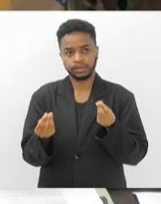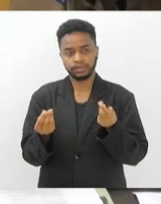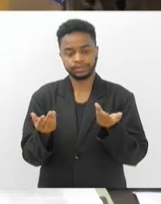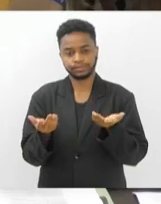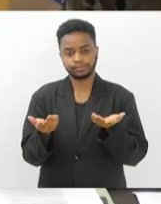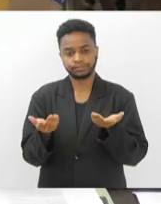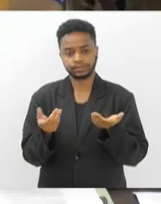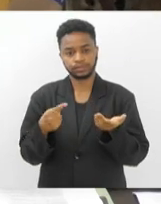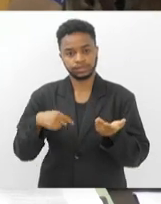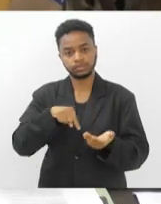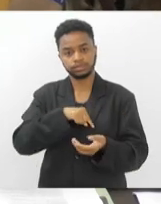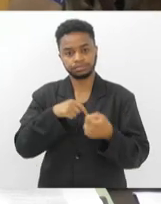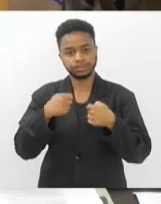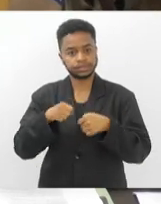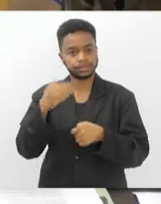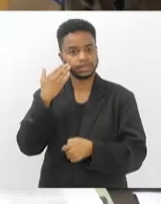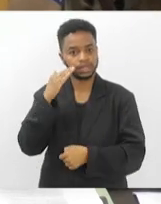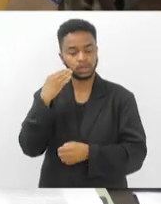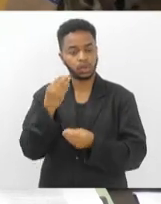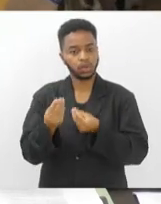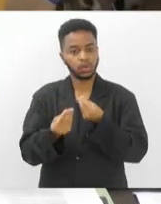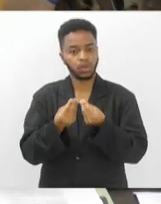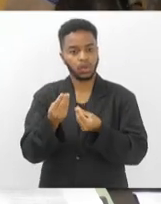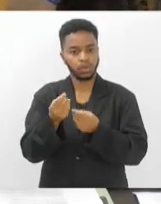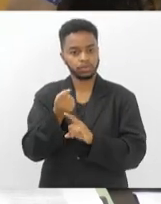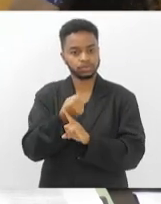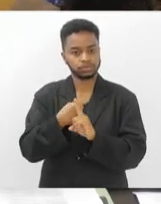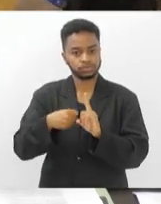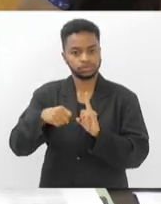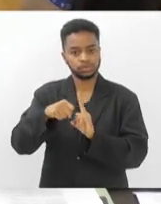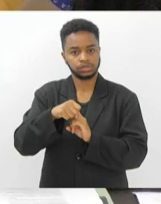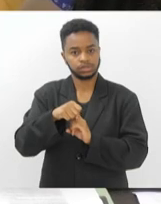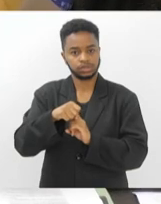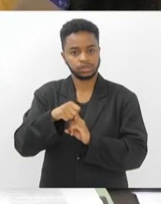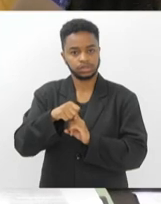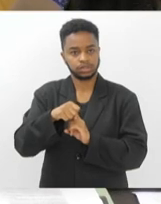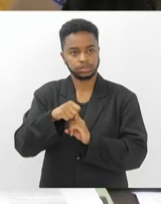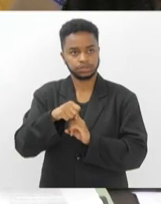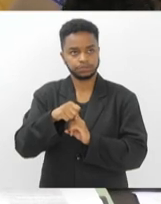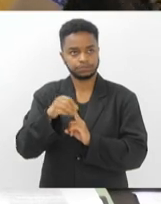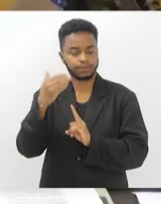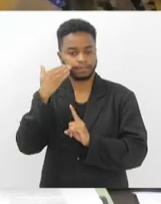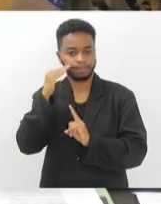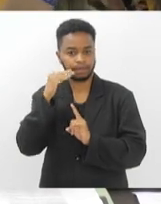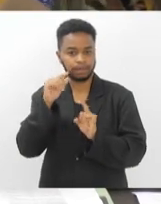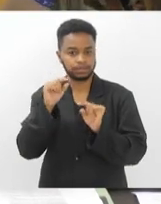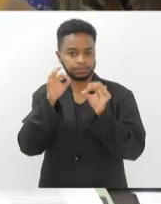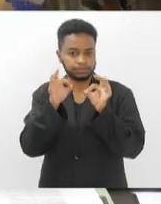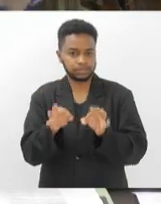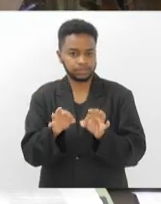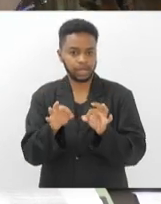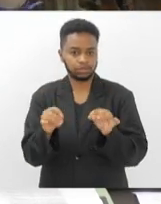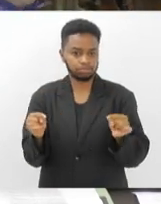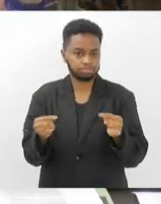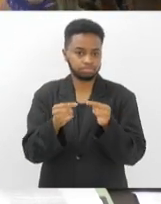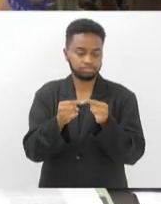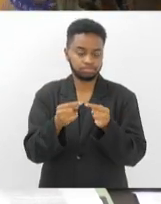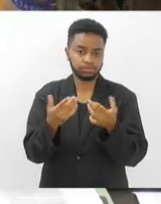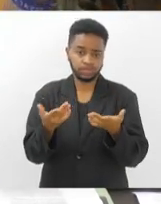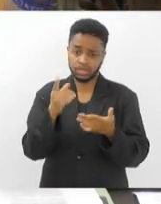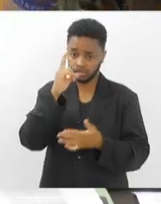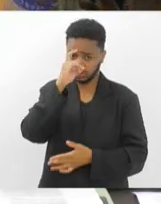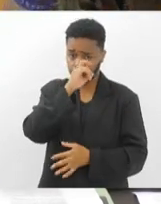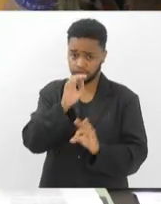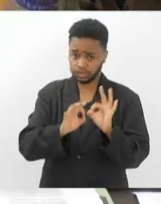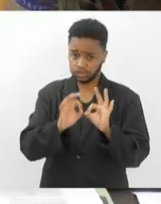que nós precisamos entender como sociedade como adequado. Difícil estabelecer, por isso que no